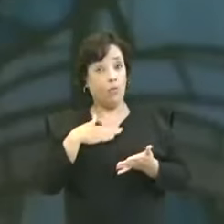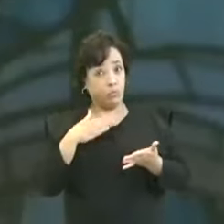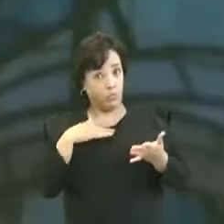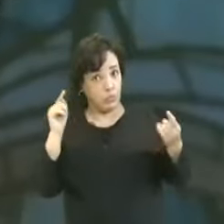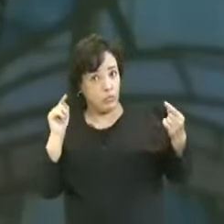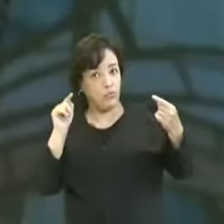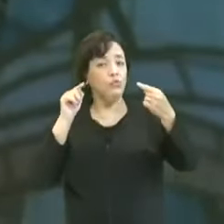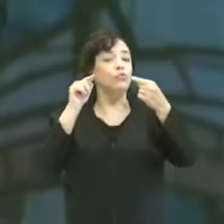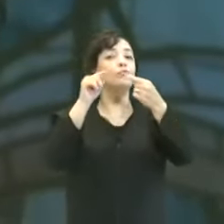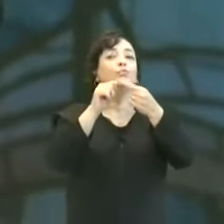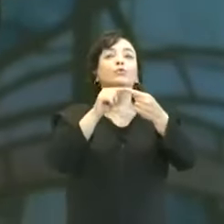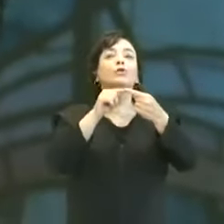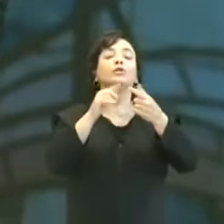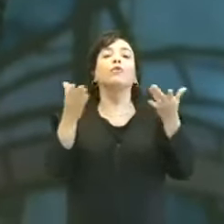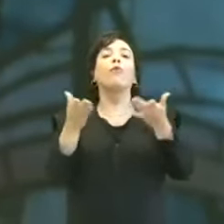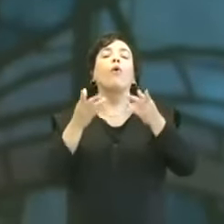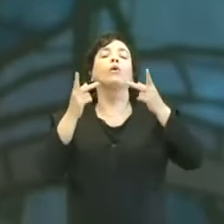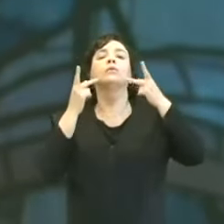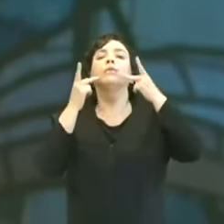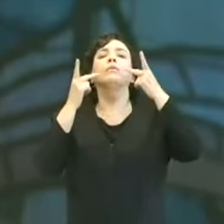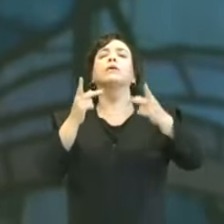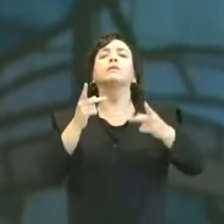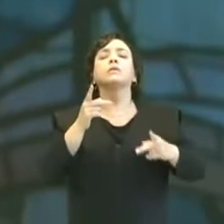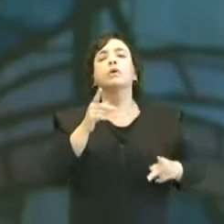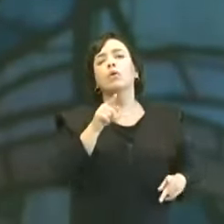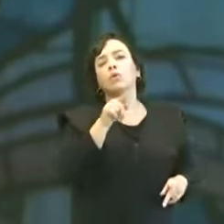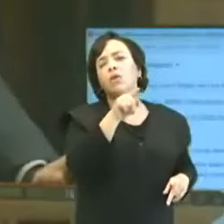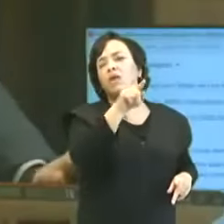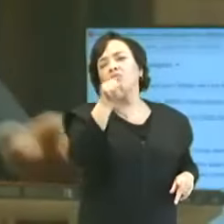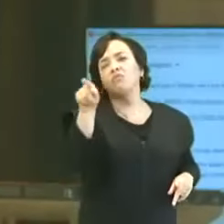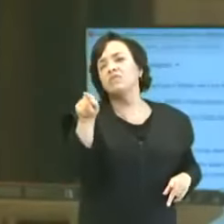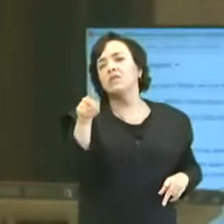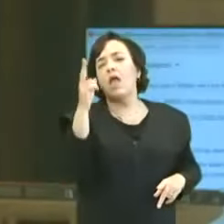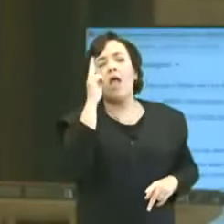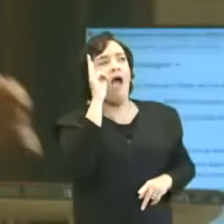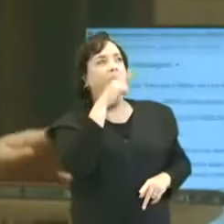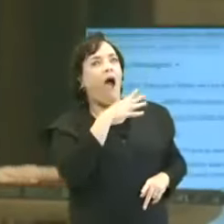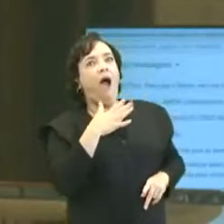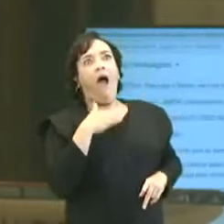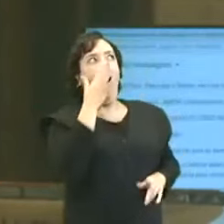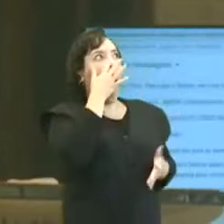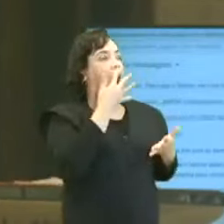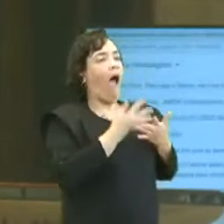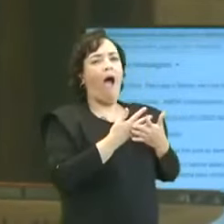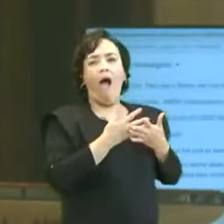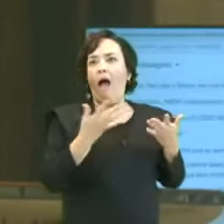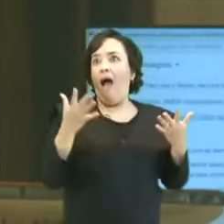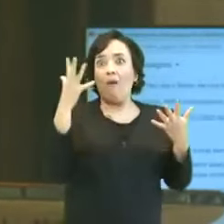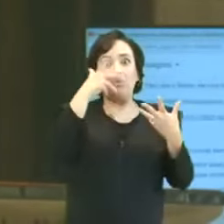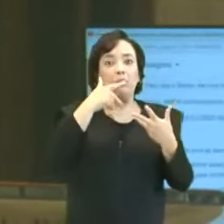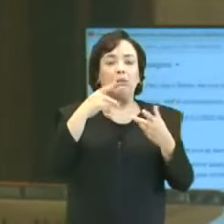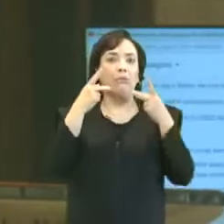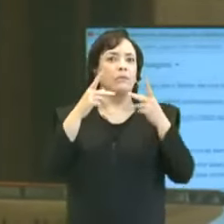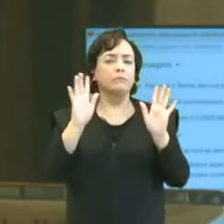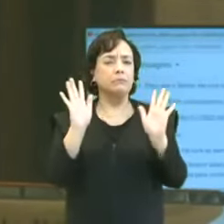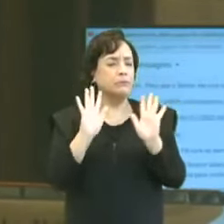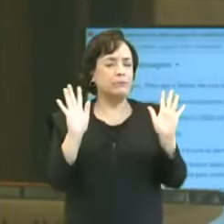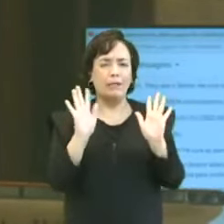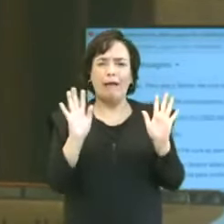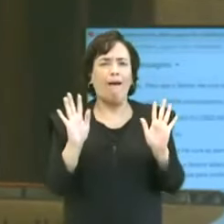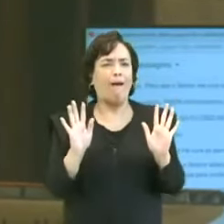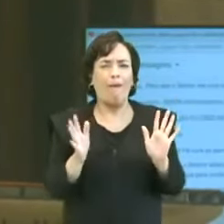objetivo com esta mensagem não é que você goste das minhas palavras, que você ache bonita a pregação, ou